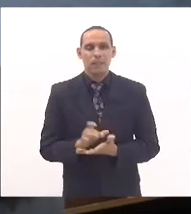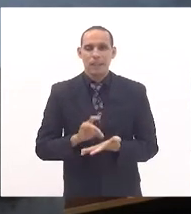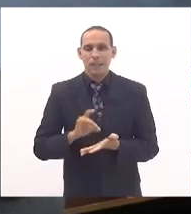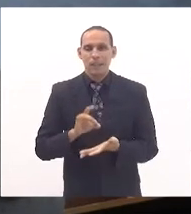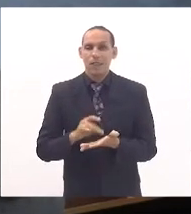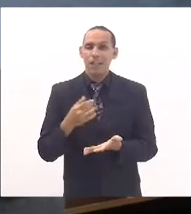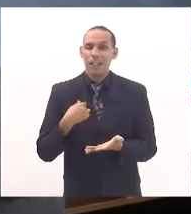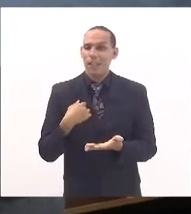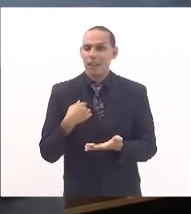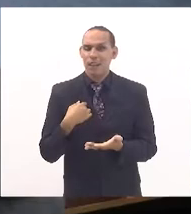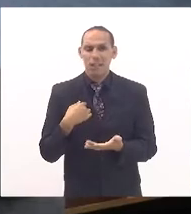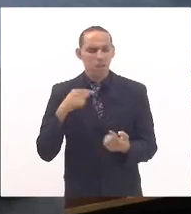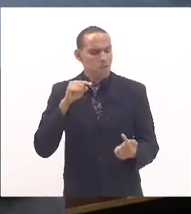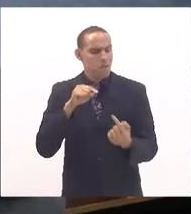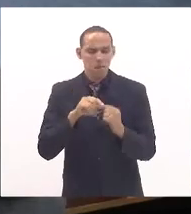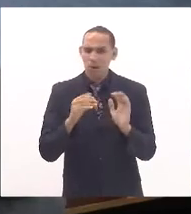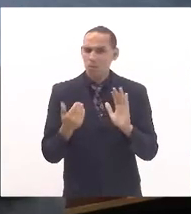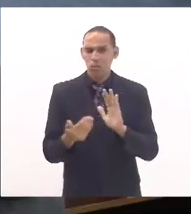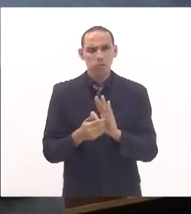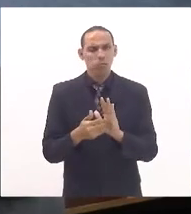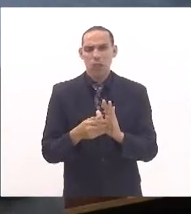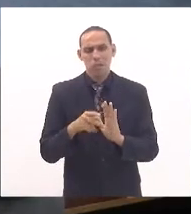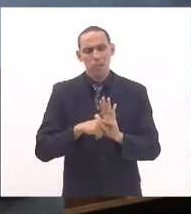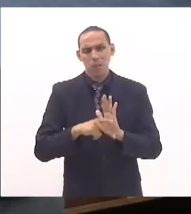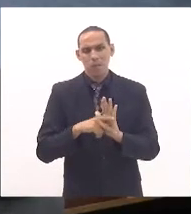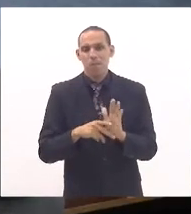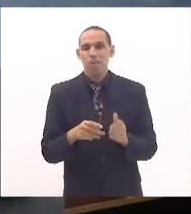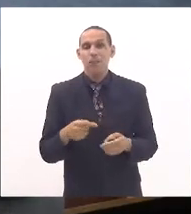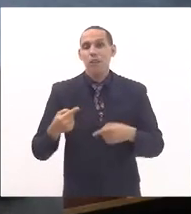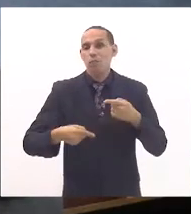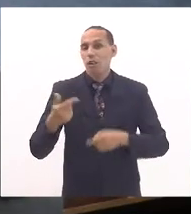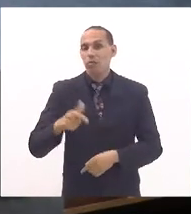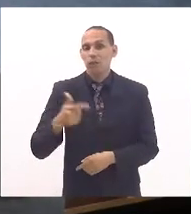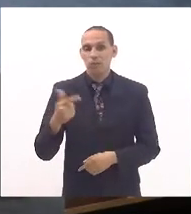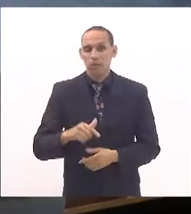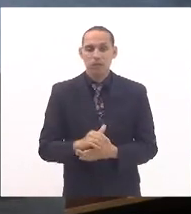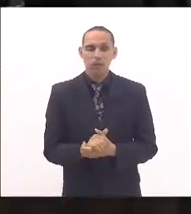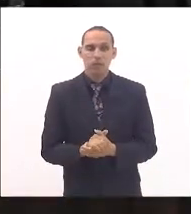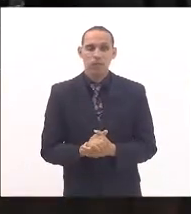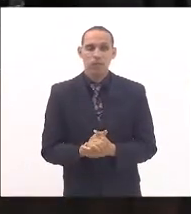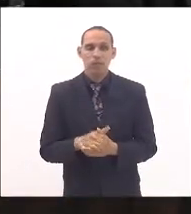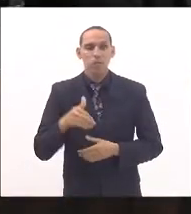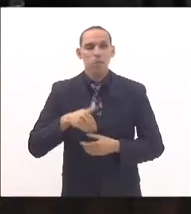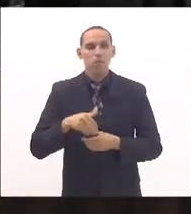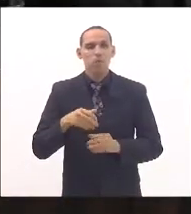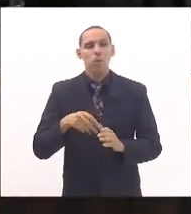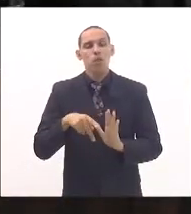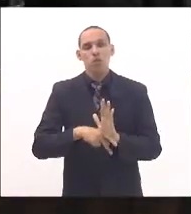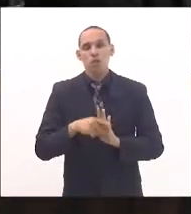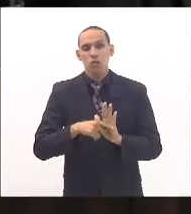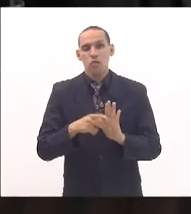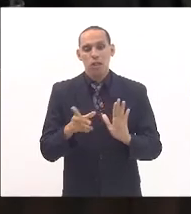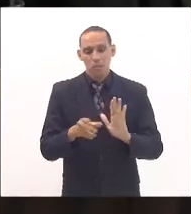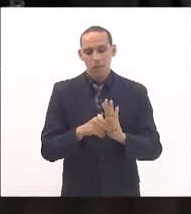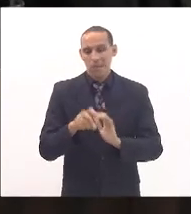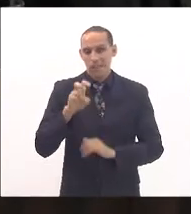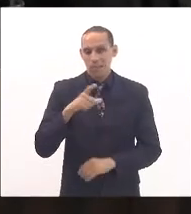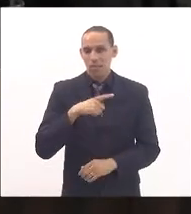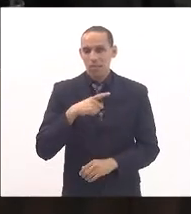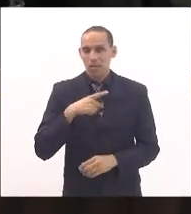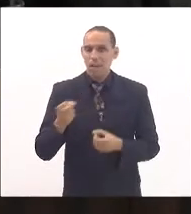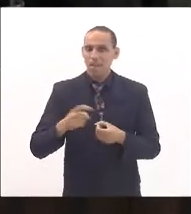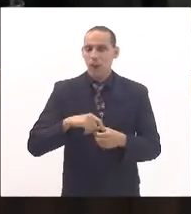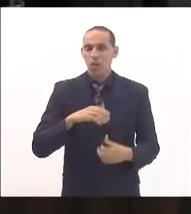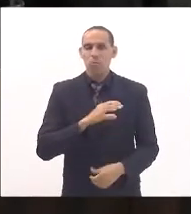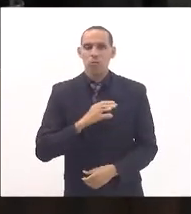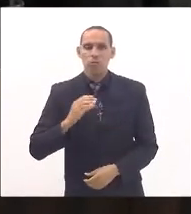estou totalmente favorável ao projeto, totalmente. Não havendo que queira discutir, encerrada a discussão, o projeto recebeu 5 emendas e retorna às comissões. Em